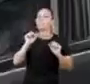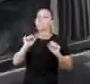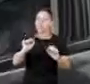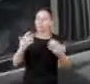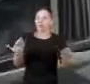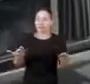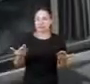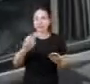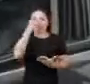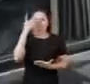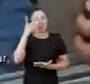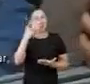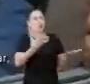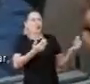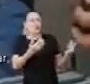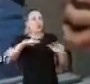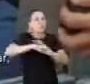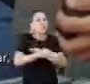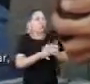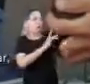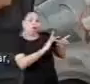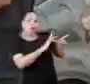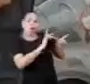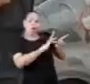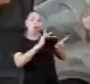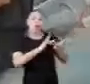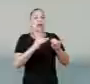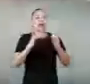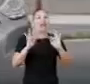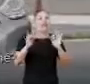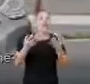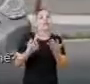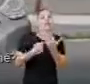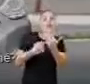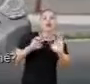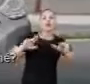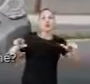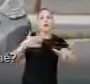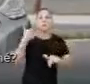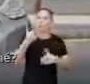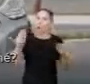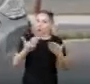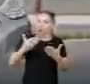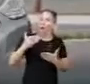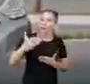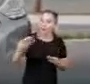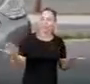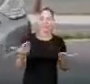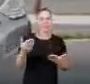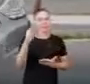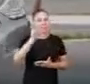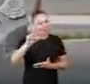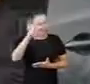acontecer. Ainda mais as pessoas mais jovens, tem o costume de usar bastante celular, né? A tecnologia. Vamos fazer o melhor daqui para frente, né? Não